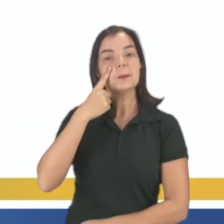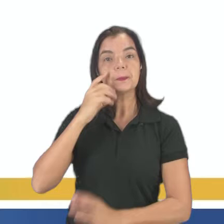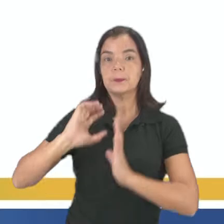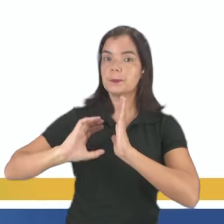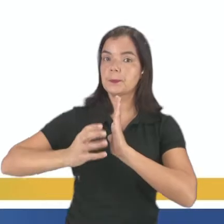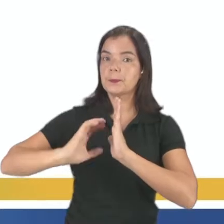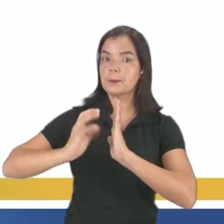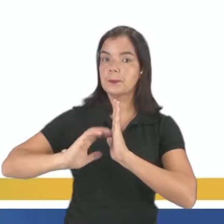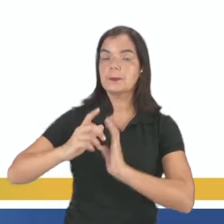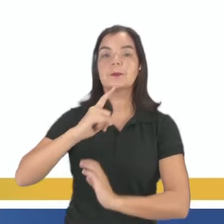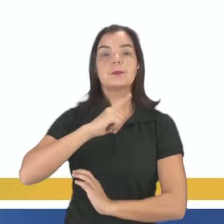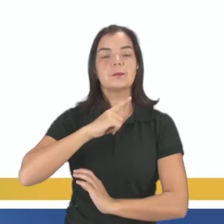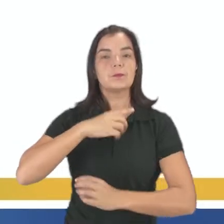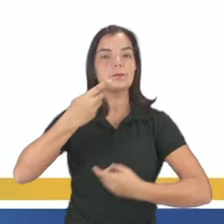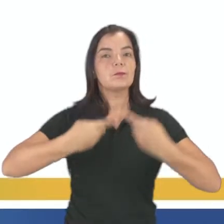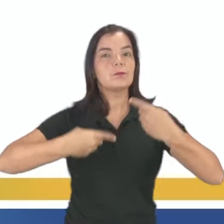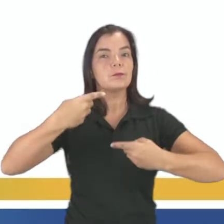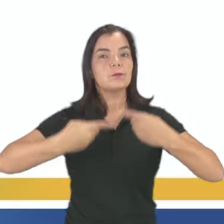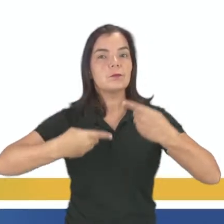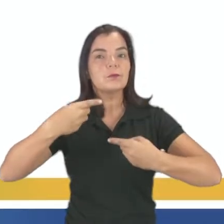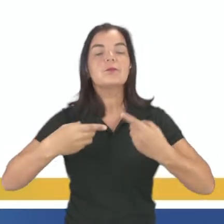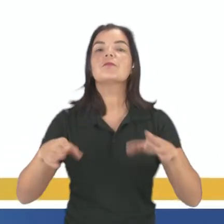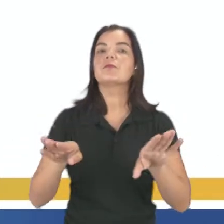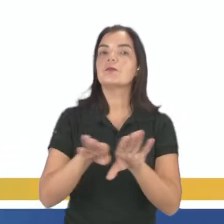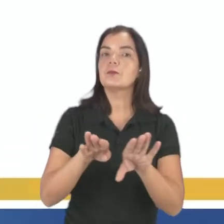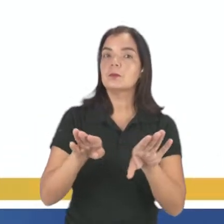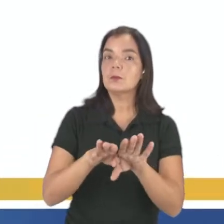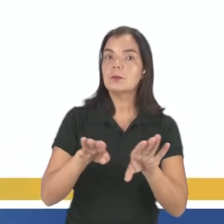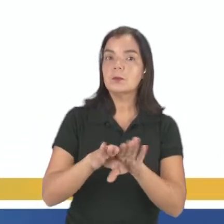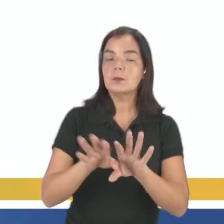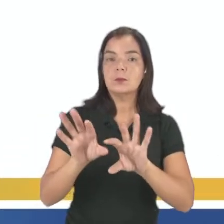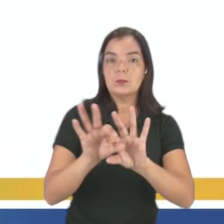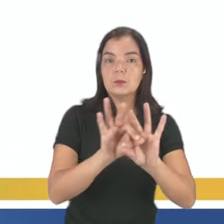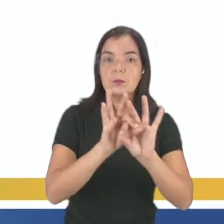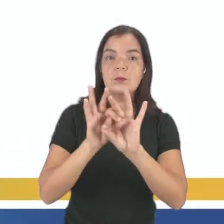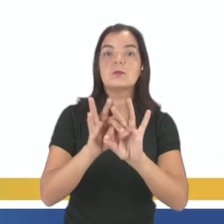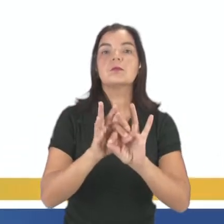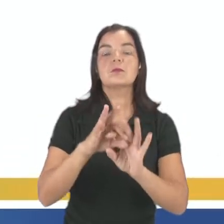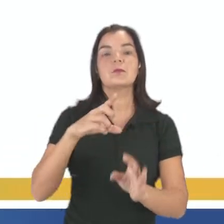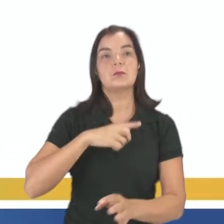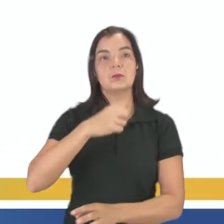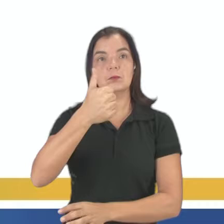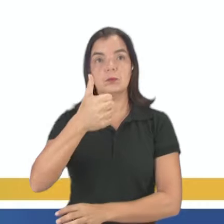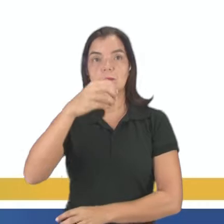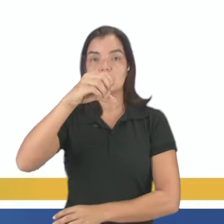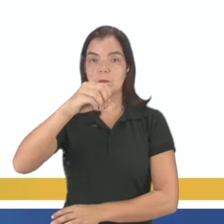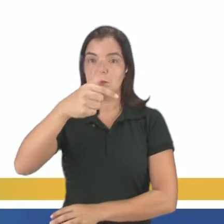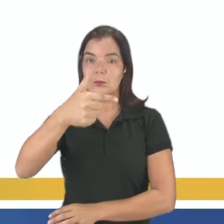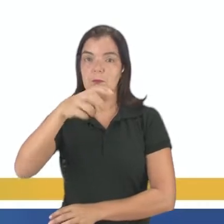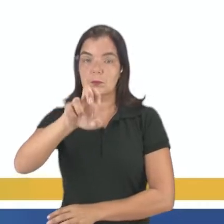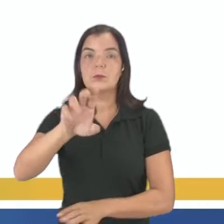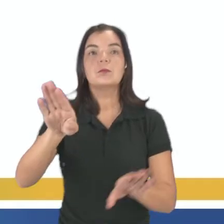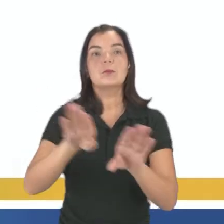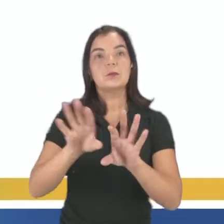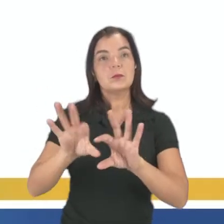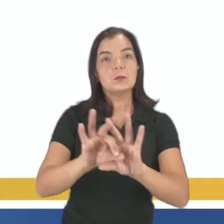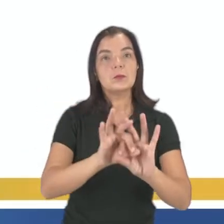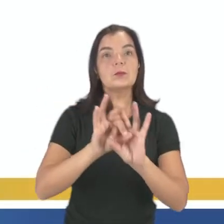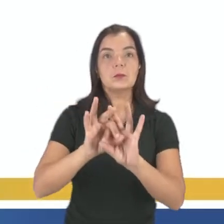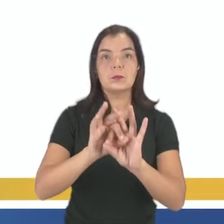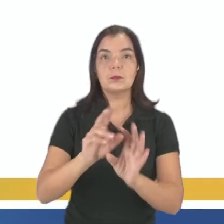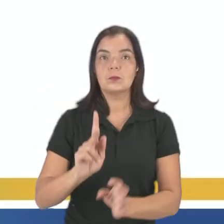partidos, eles têm um diálogo, né? Eles têm alianças, né? Então, até 1925, a gente tem aí a